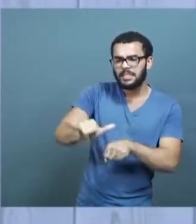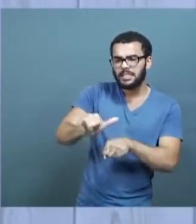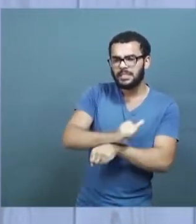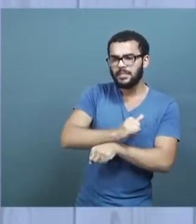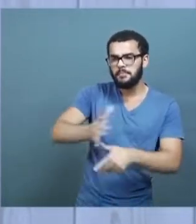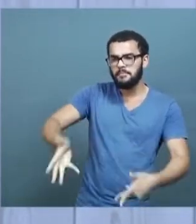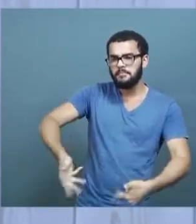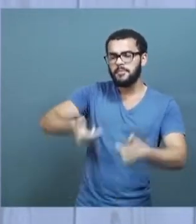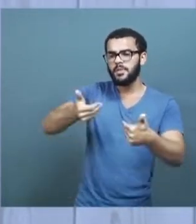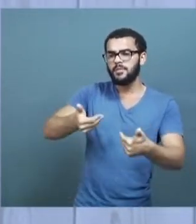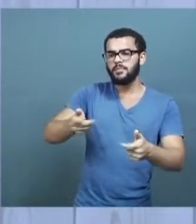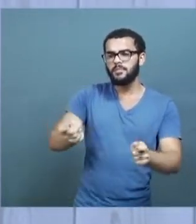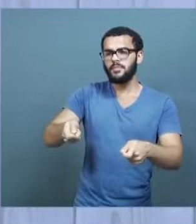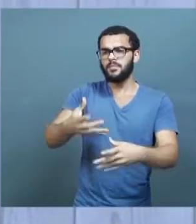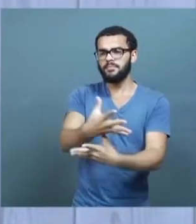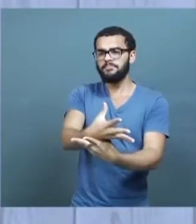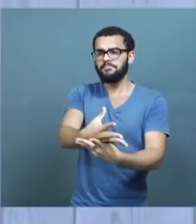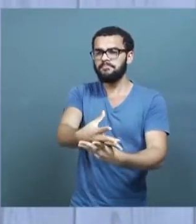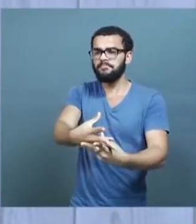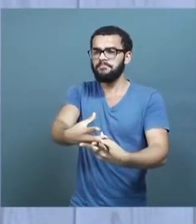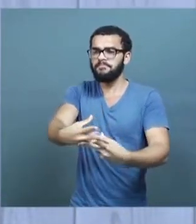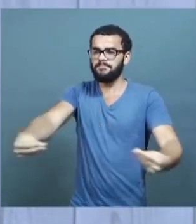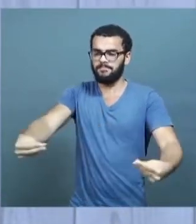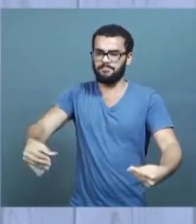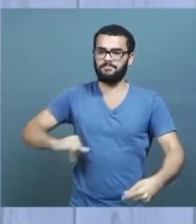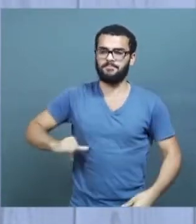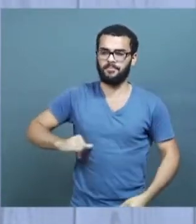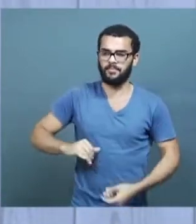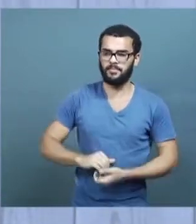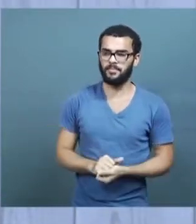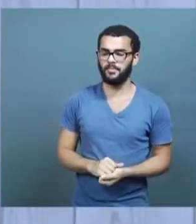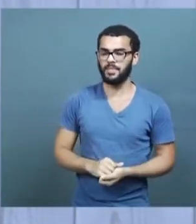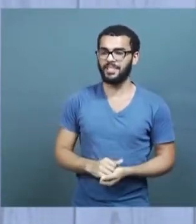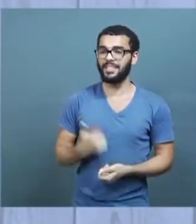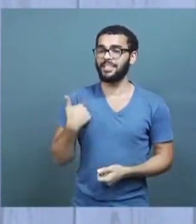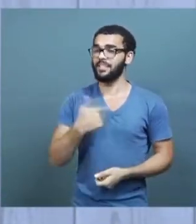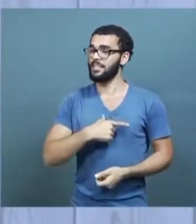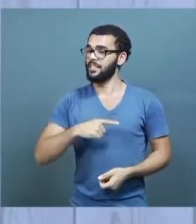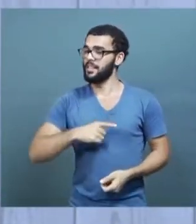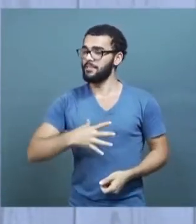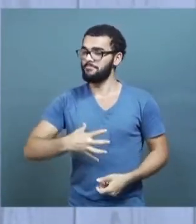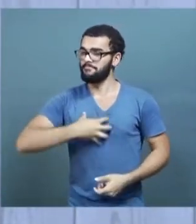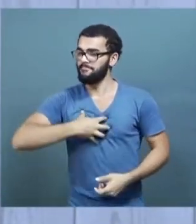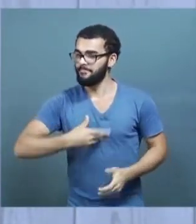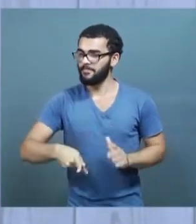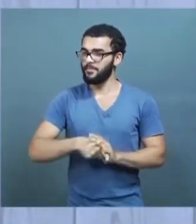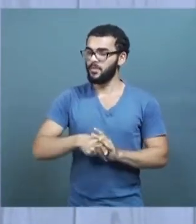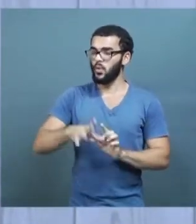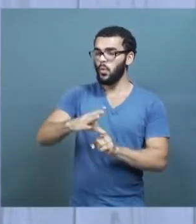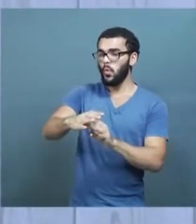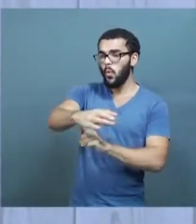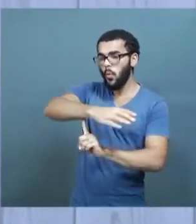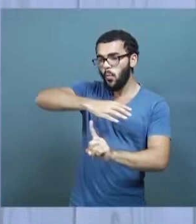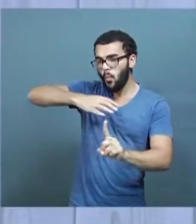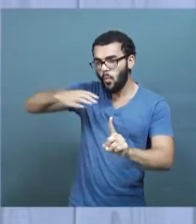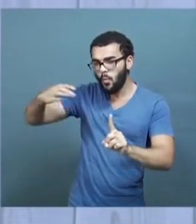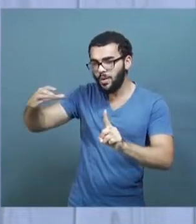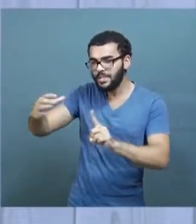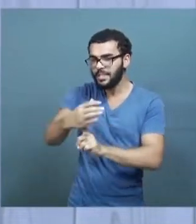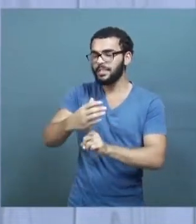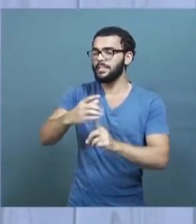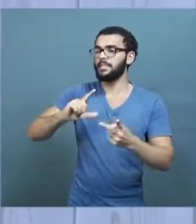resolutivas. O que funda isso é nosso sentimento de comunidade, de solidariedade,